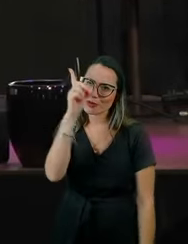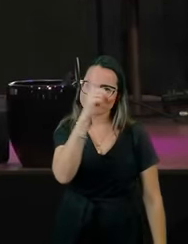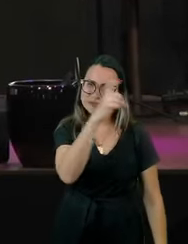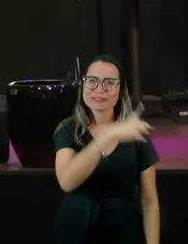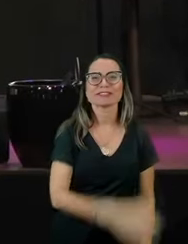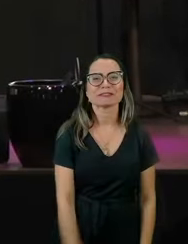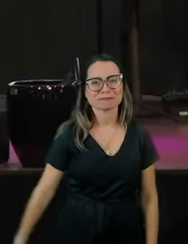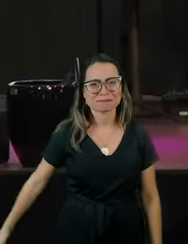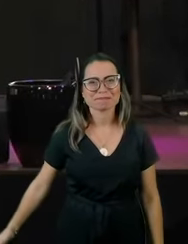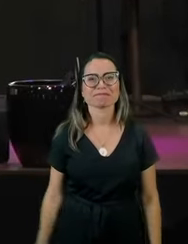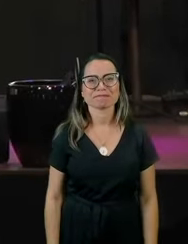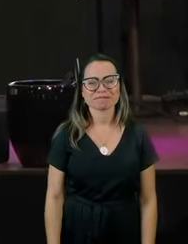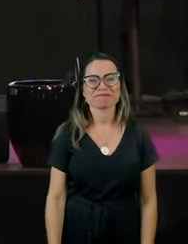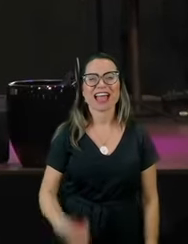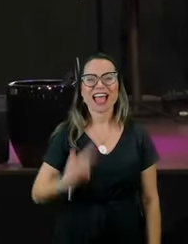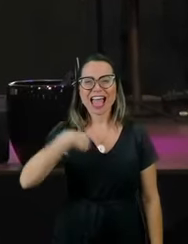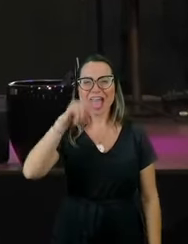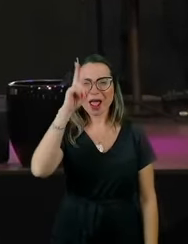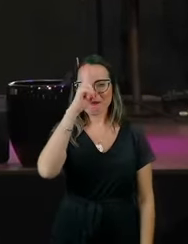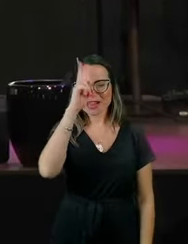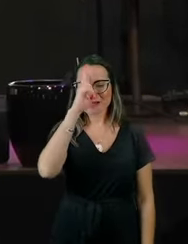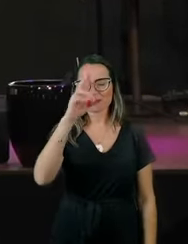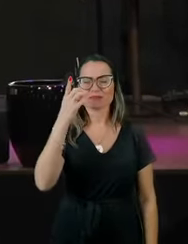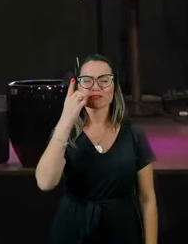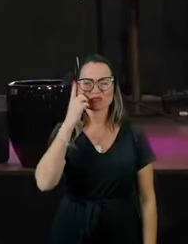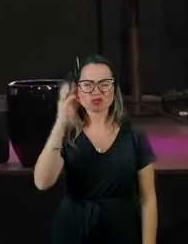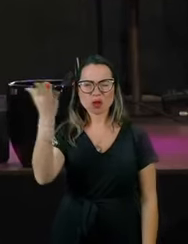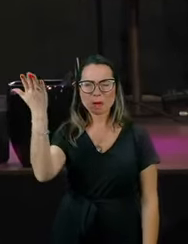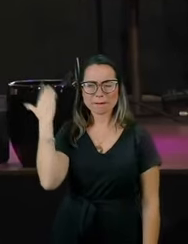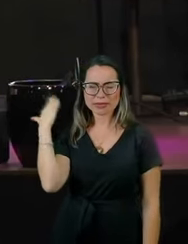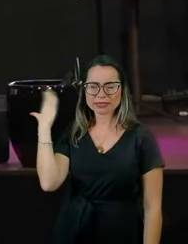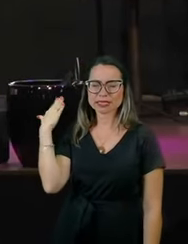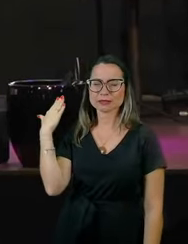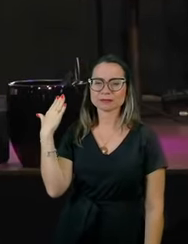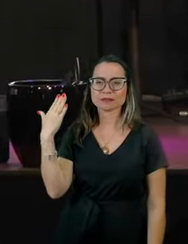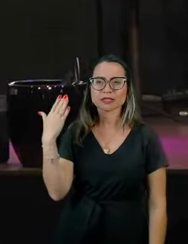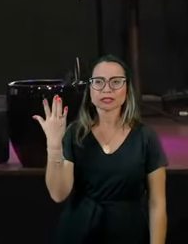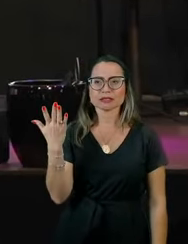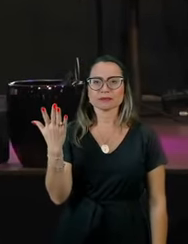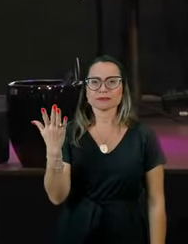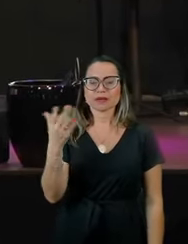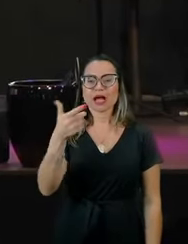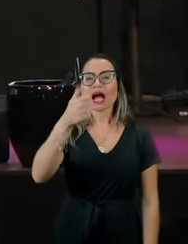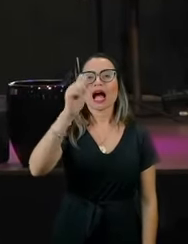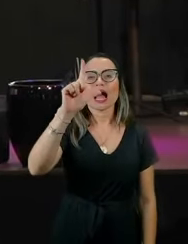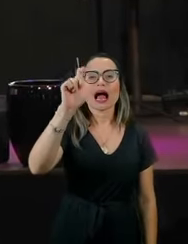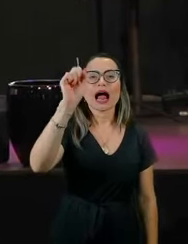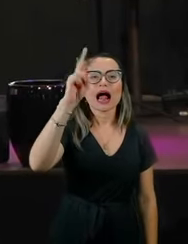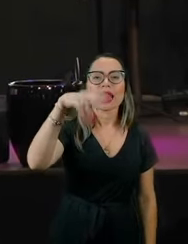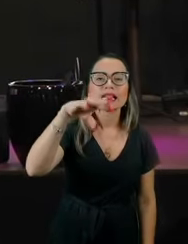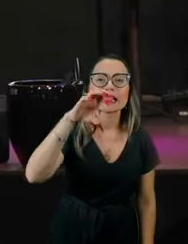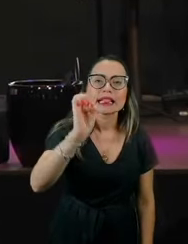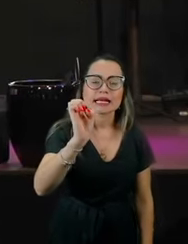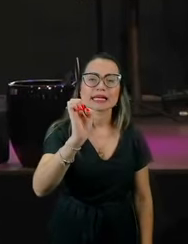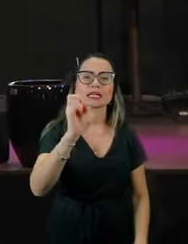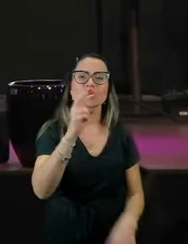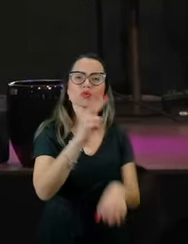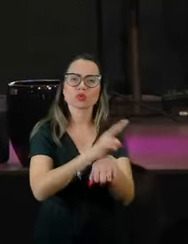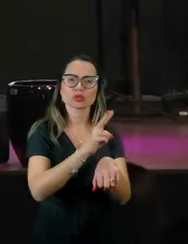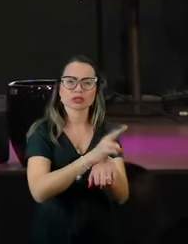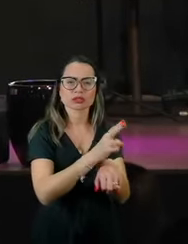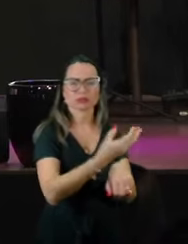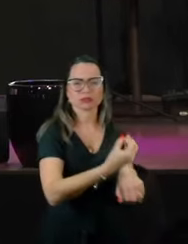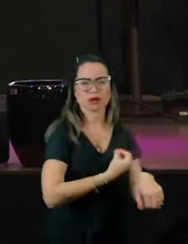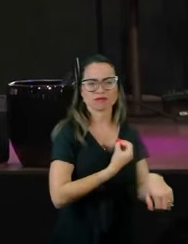lembro que um dia ela estava cuidando de um tubo rígido. E uma pessoa falou assim, esse tubo aí pode jogar fora, não adianta nada, é só papo. E